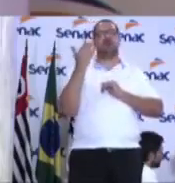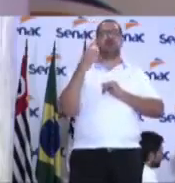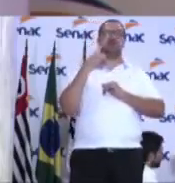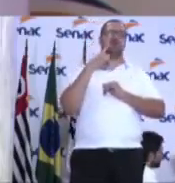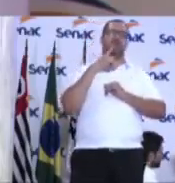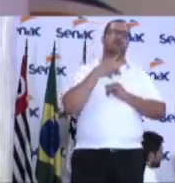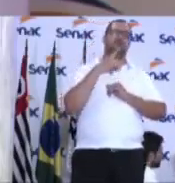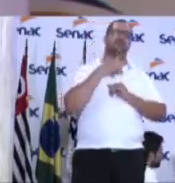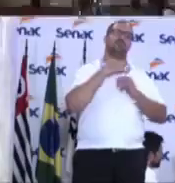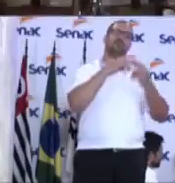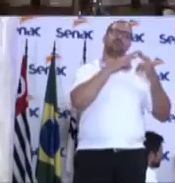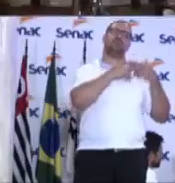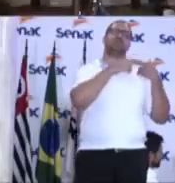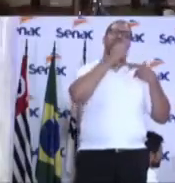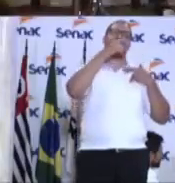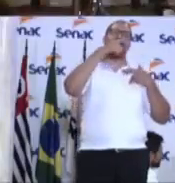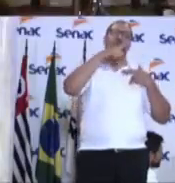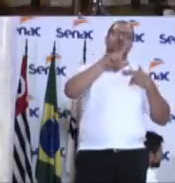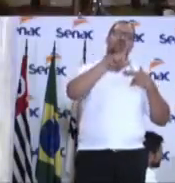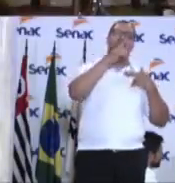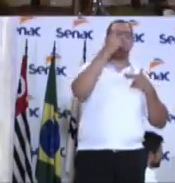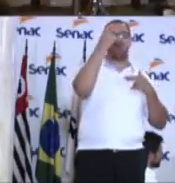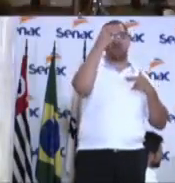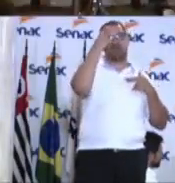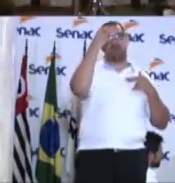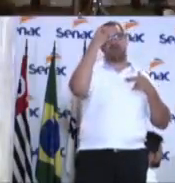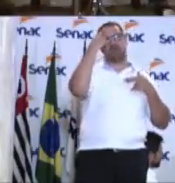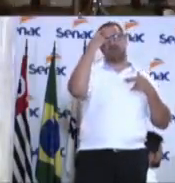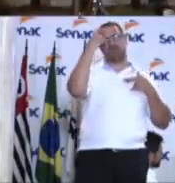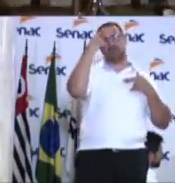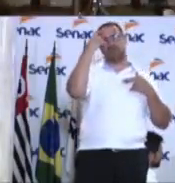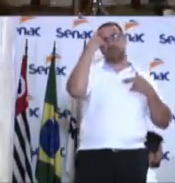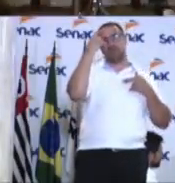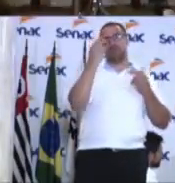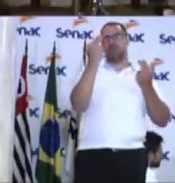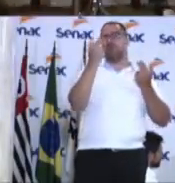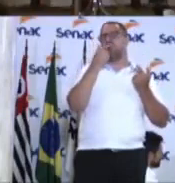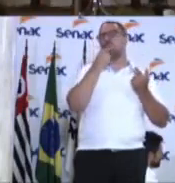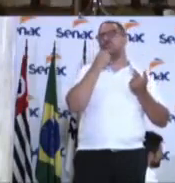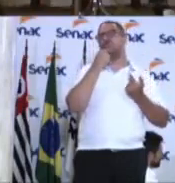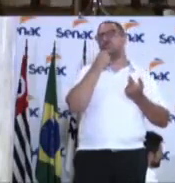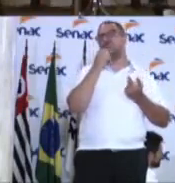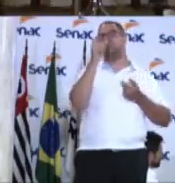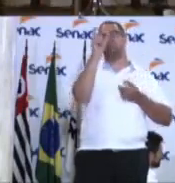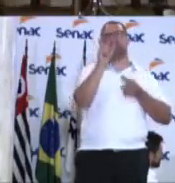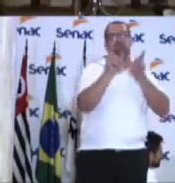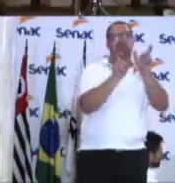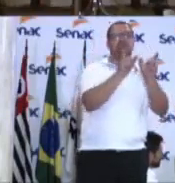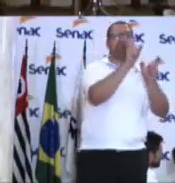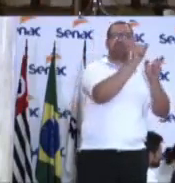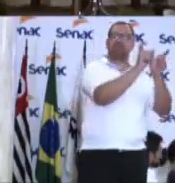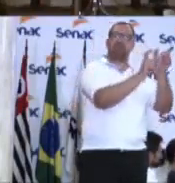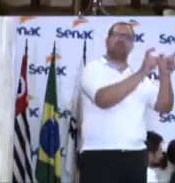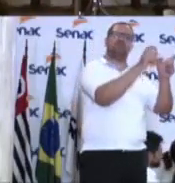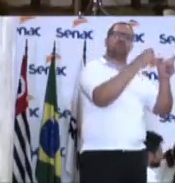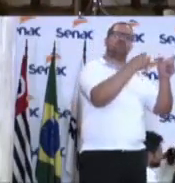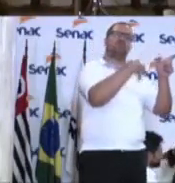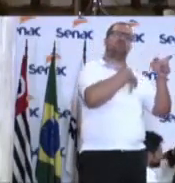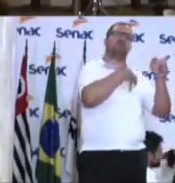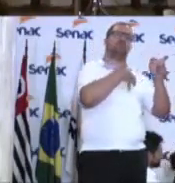papel mais, tipo assim, ok, agora eu vou pensar na cabeça daquele homem branco, hétero,